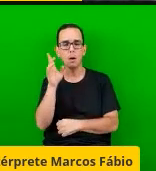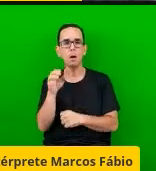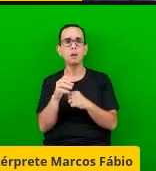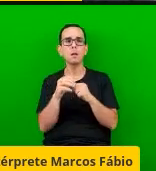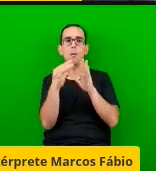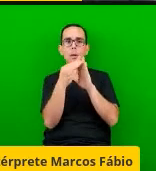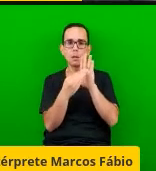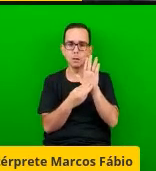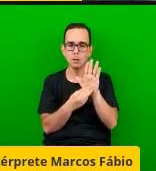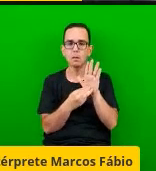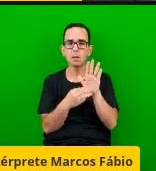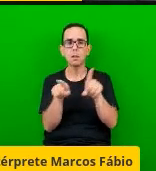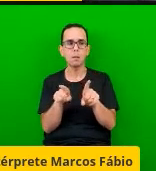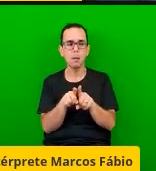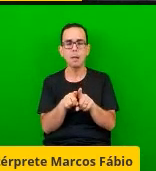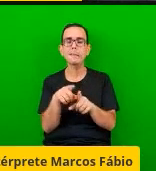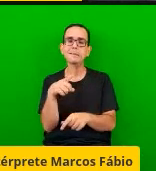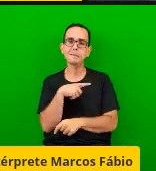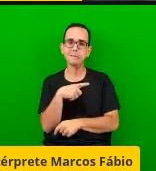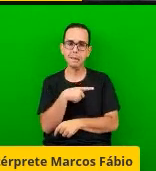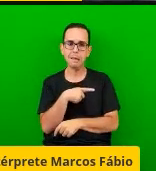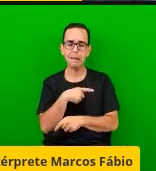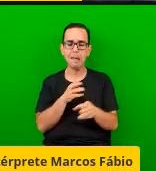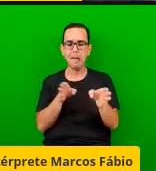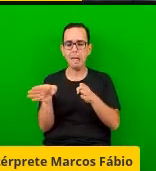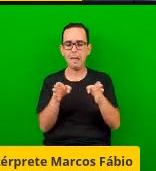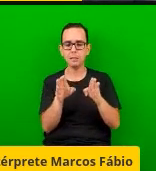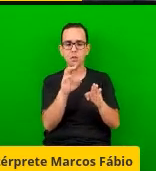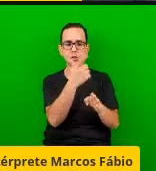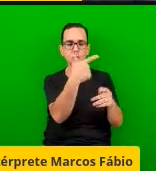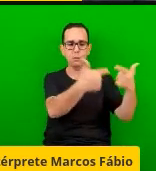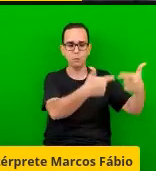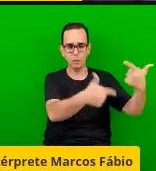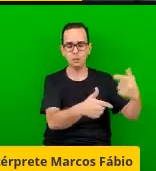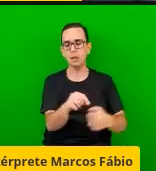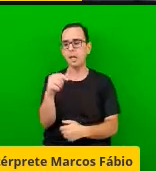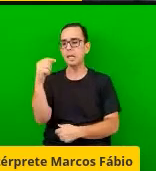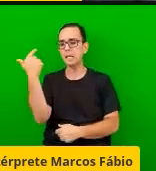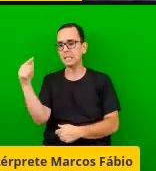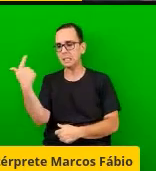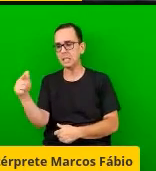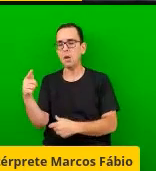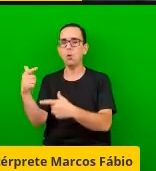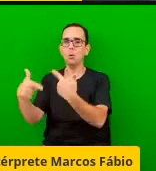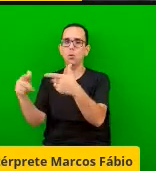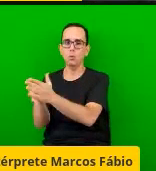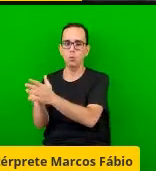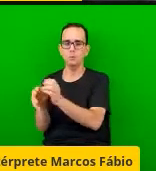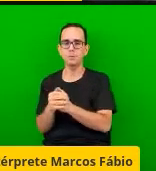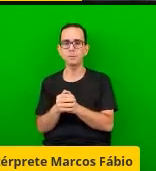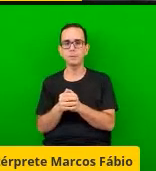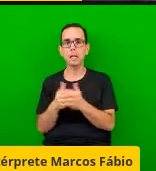por exemplo, que vão existir entre a geografia política e a geopolítica em si. Só assim, a partir do momento de ter